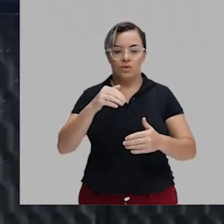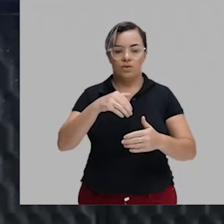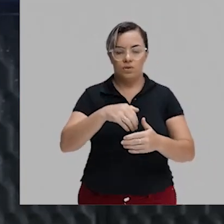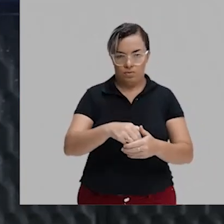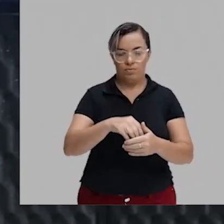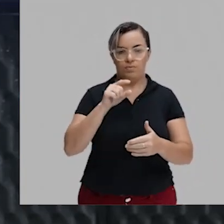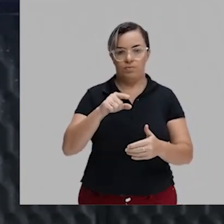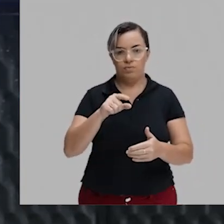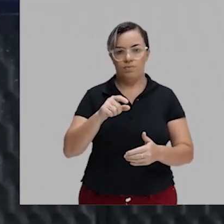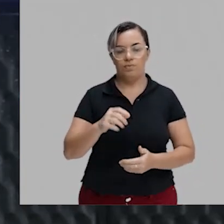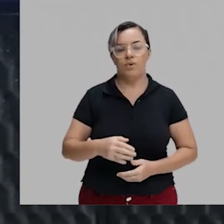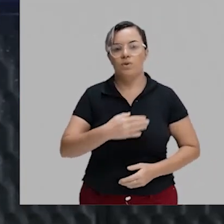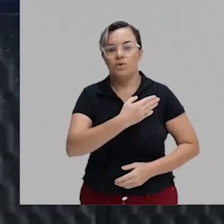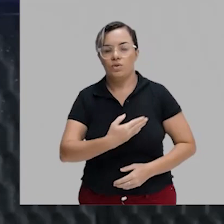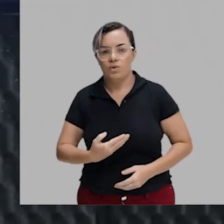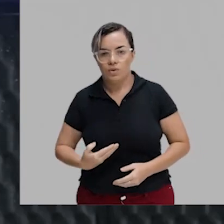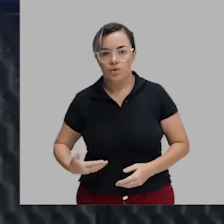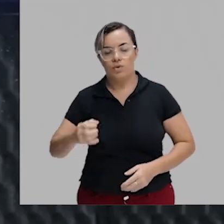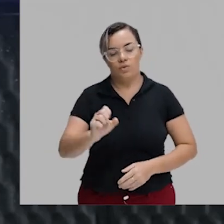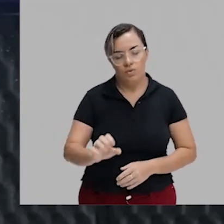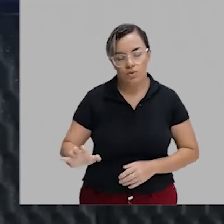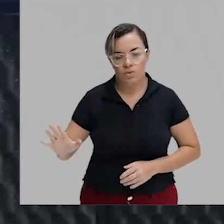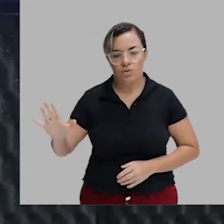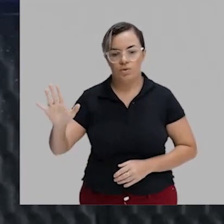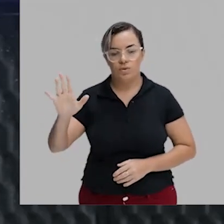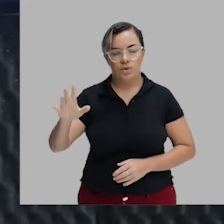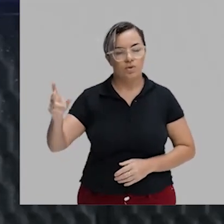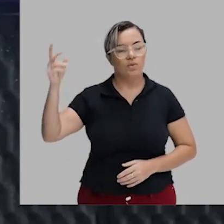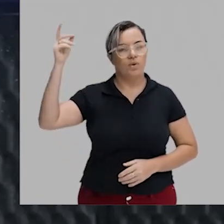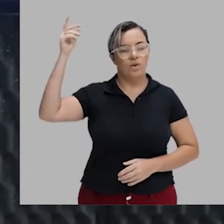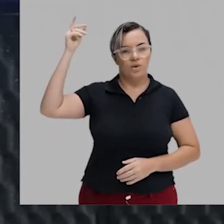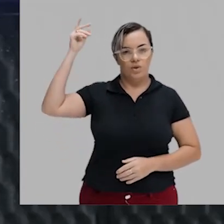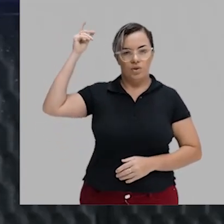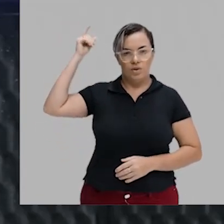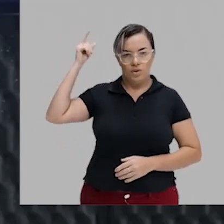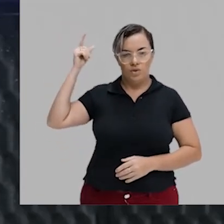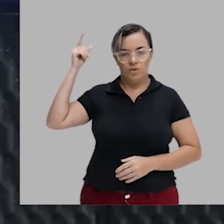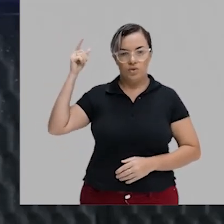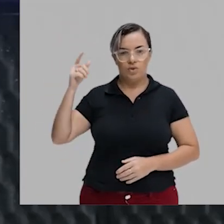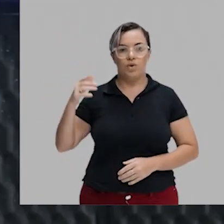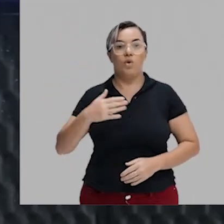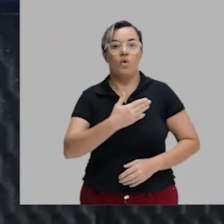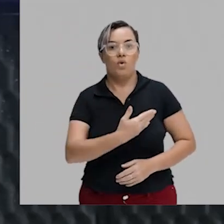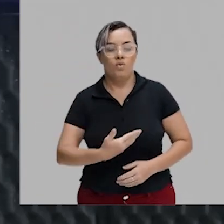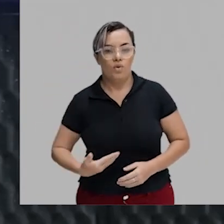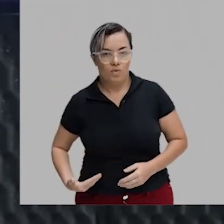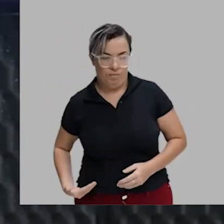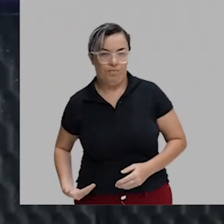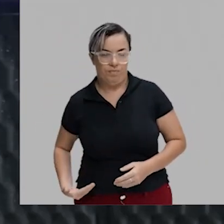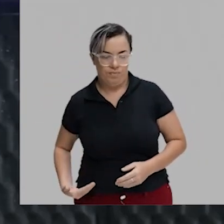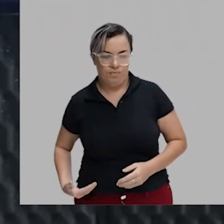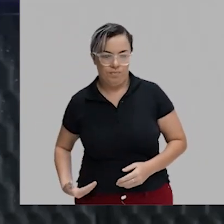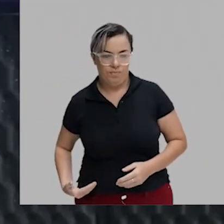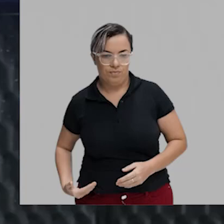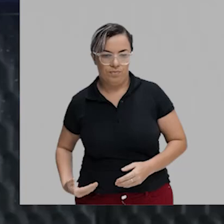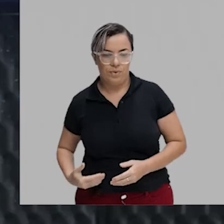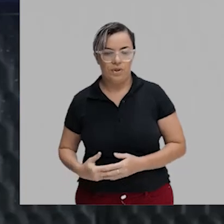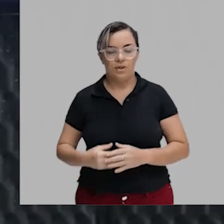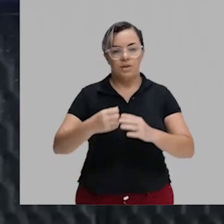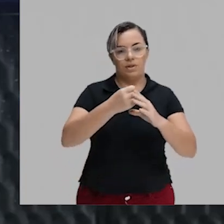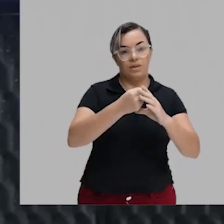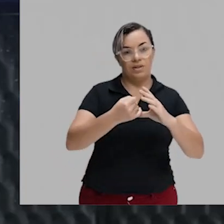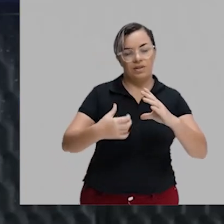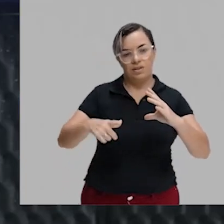dos Estados europeus, nós temos o antigo regime. O antigo regime que vai se